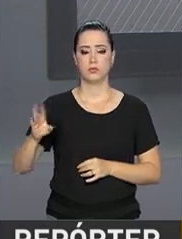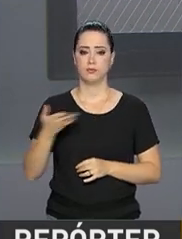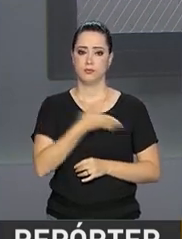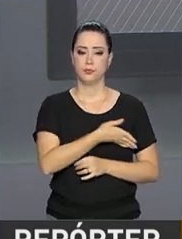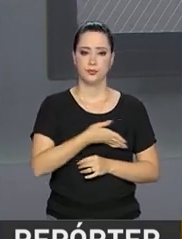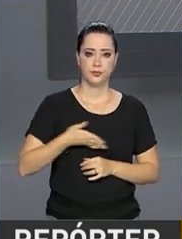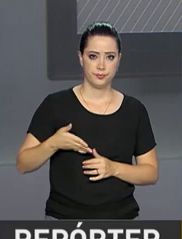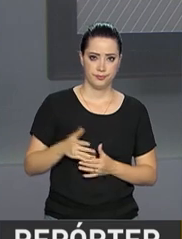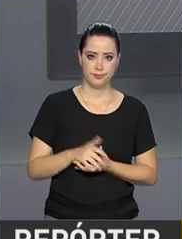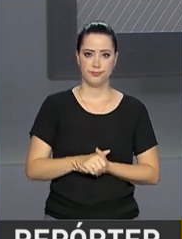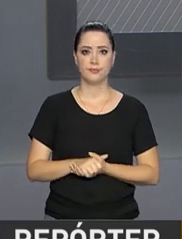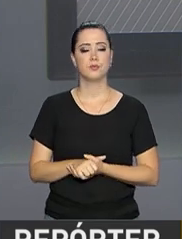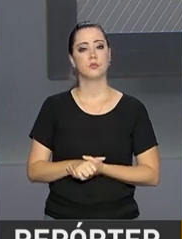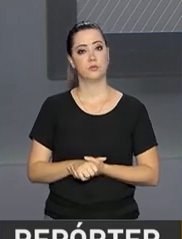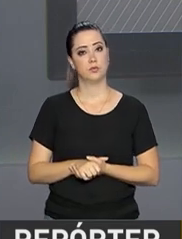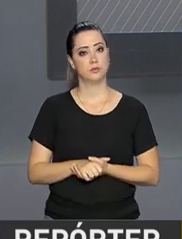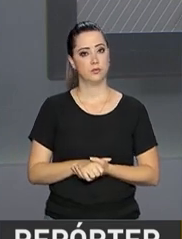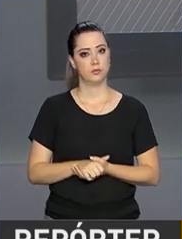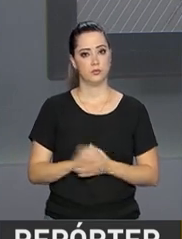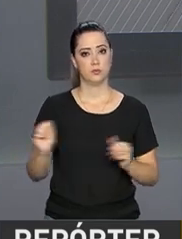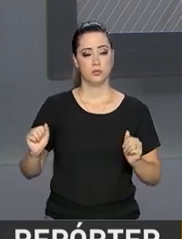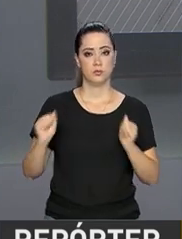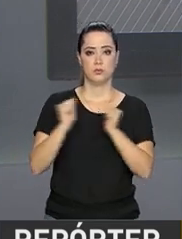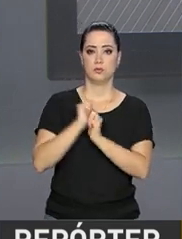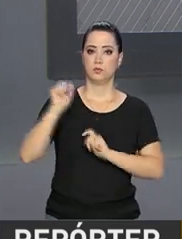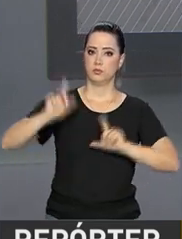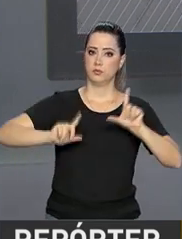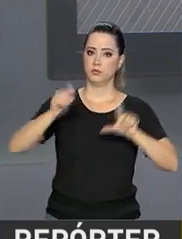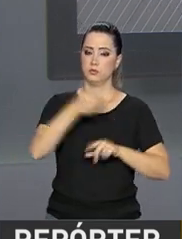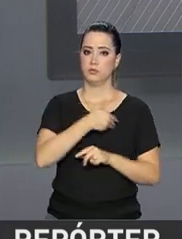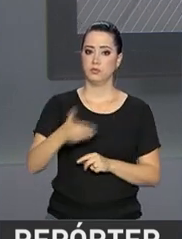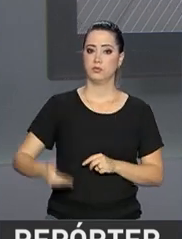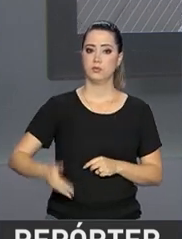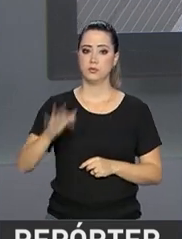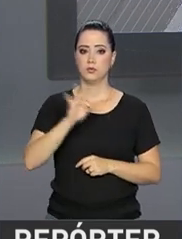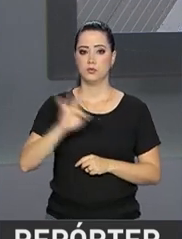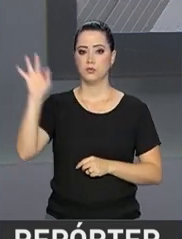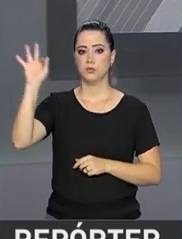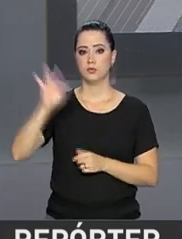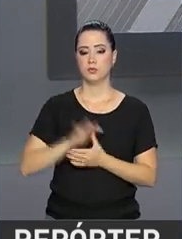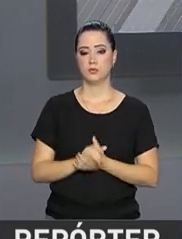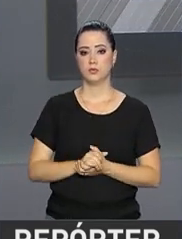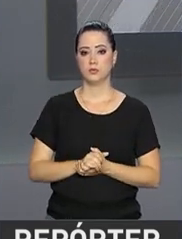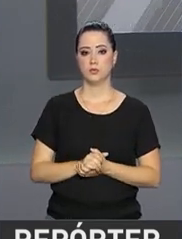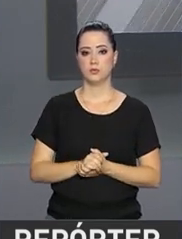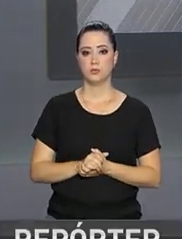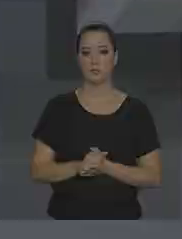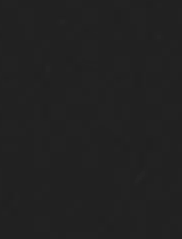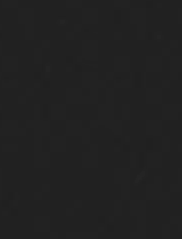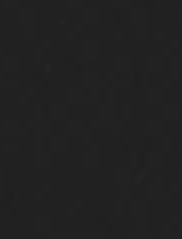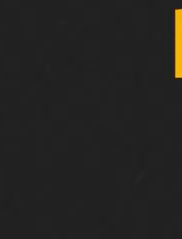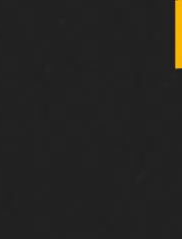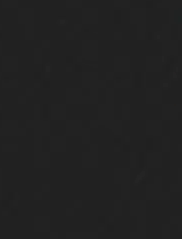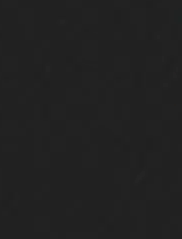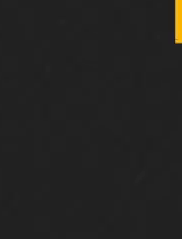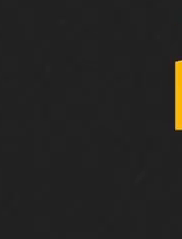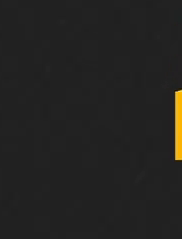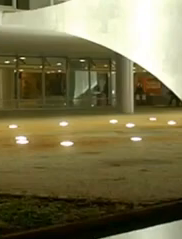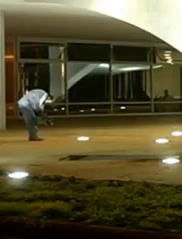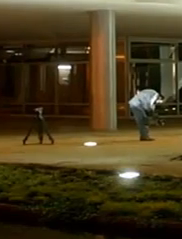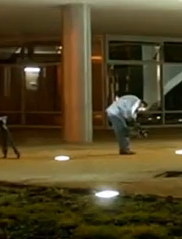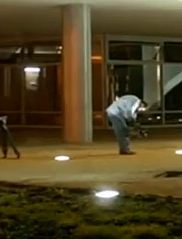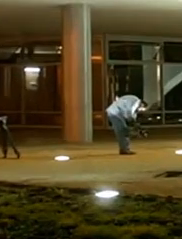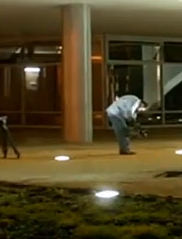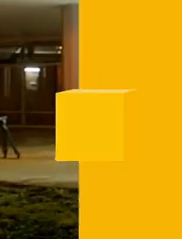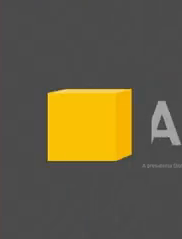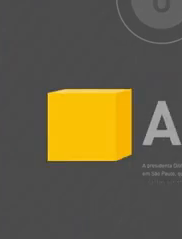também está na página da NBR na internet. Continue com a gente na NBR, a TV do Governo Federal.